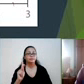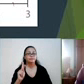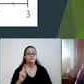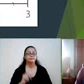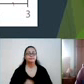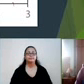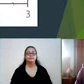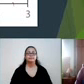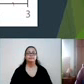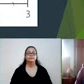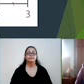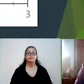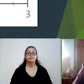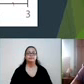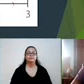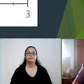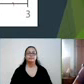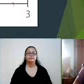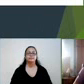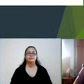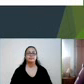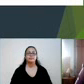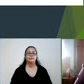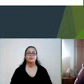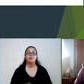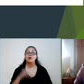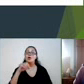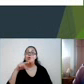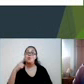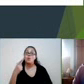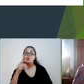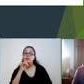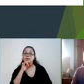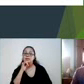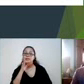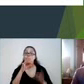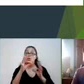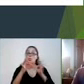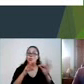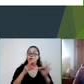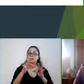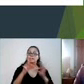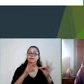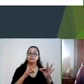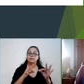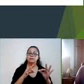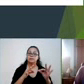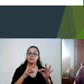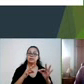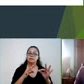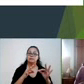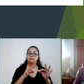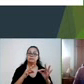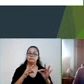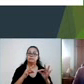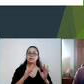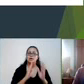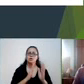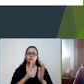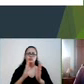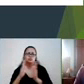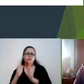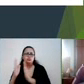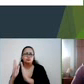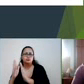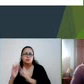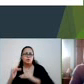Ok? E nosso último exemplo, a gente organizar em ordem crescente. A melhor dica que eu tenho para